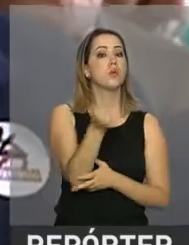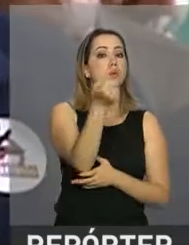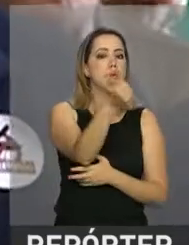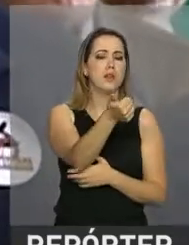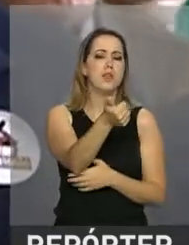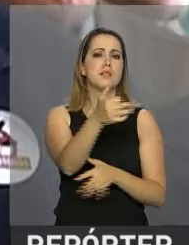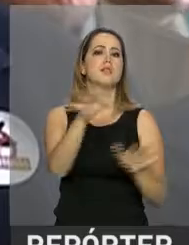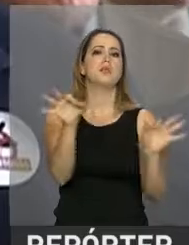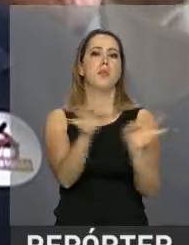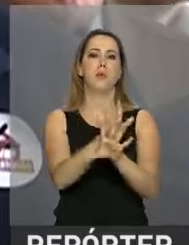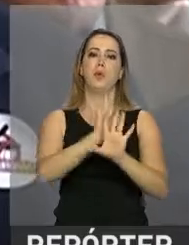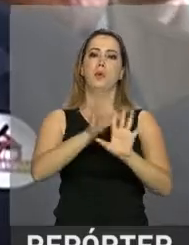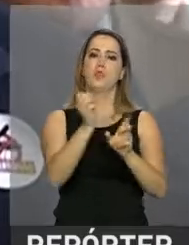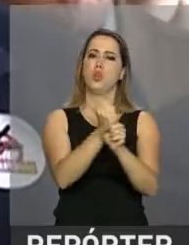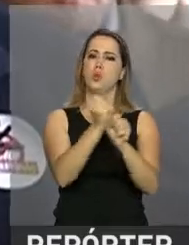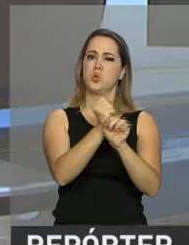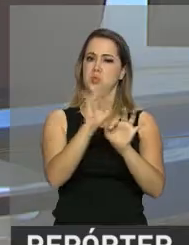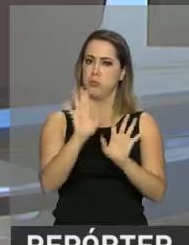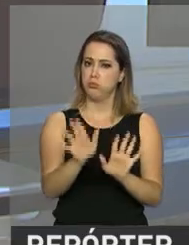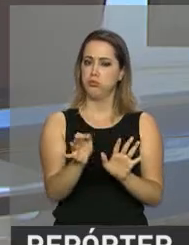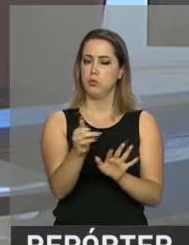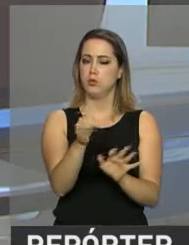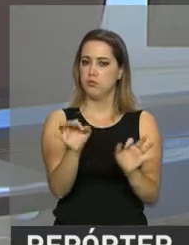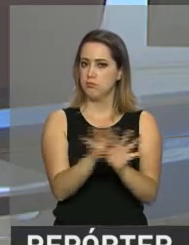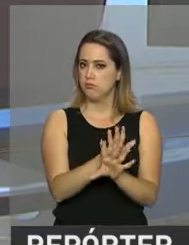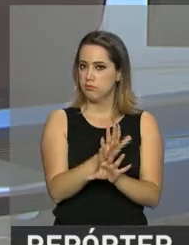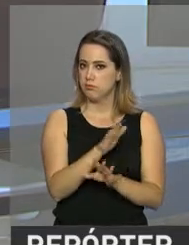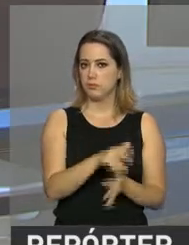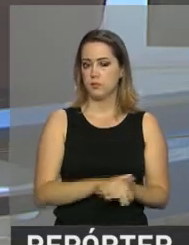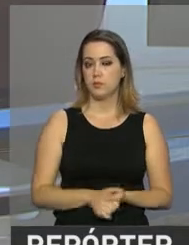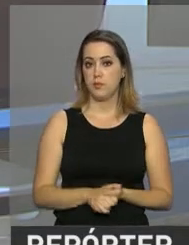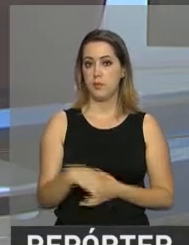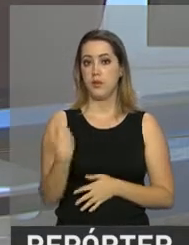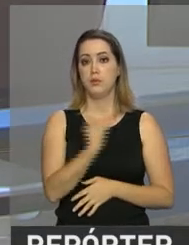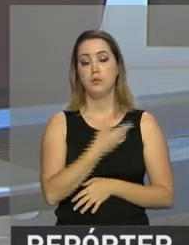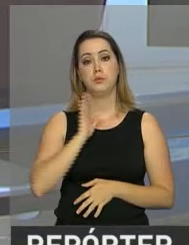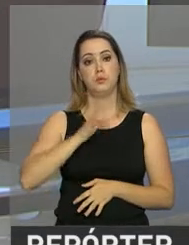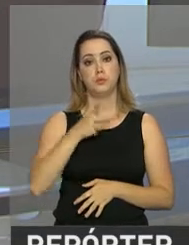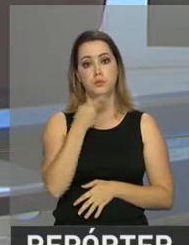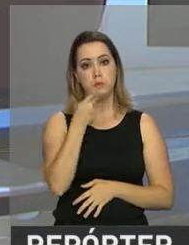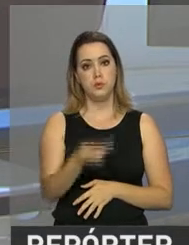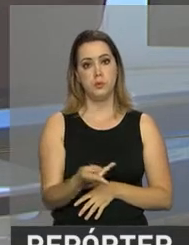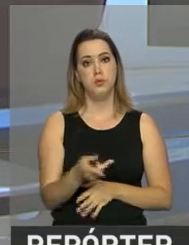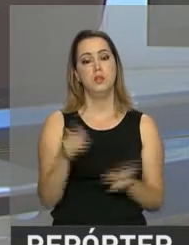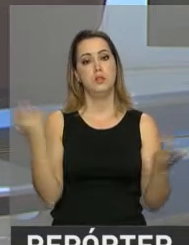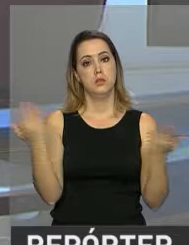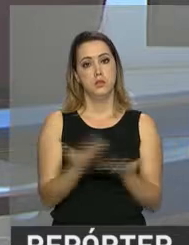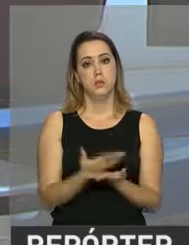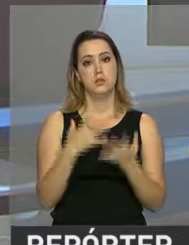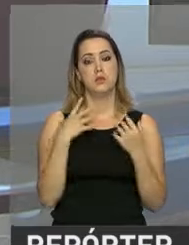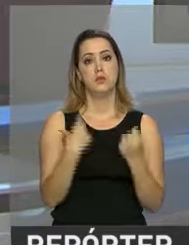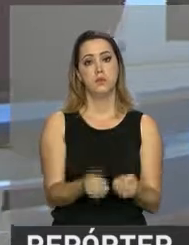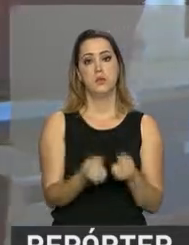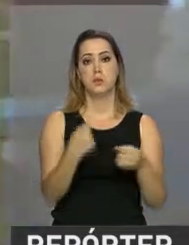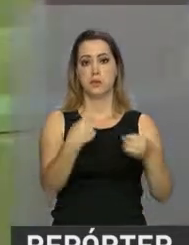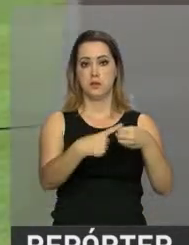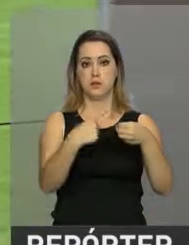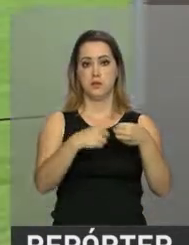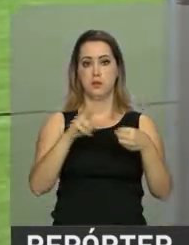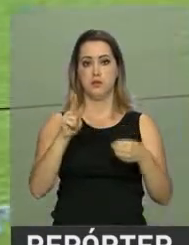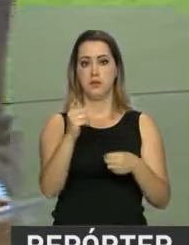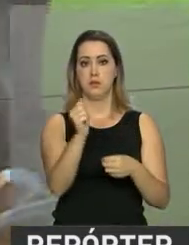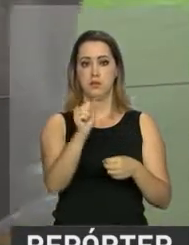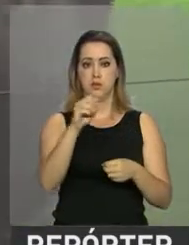60, 90 dias ela estará concluída. E como já fizemos no boletim anterior, nós vamos agora até Chapecó, onde a